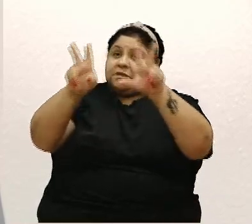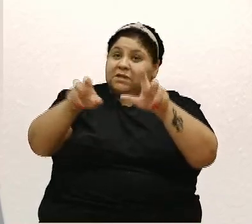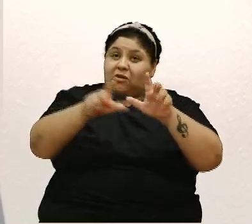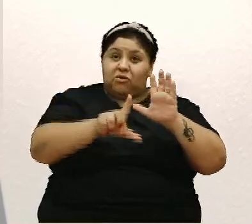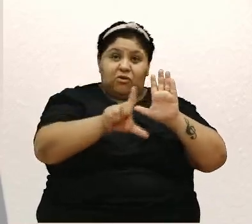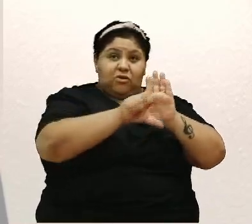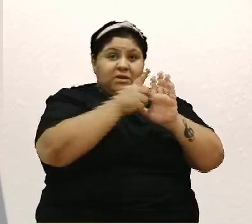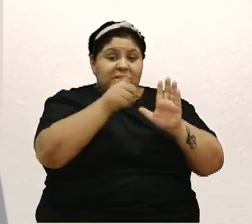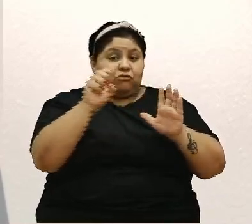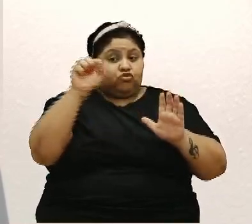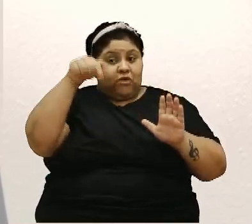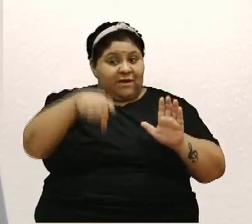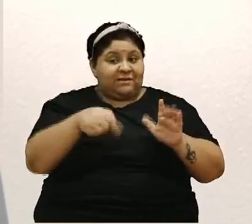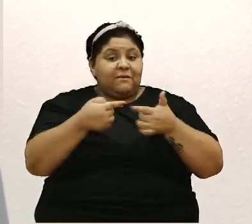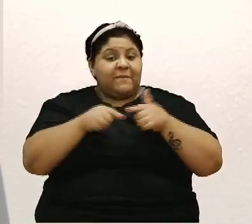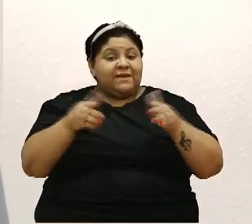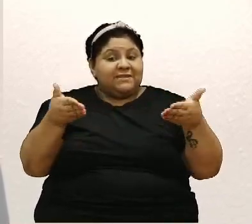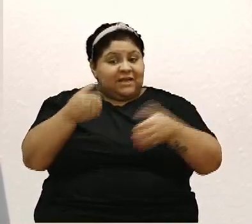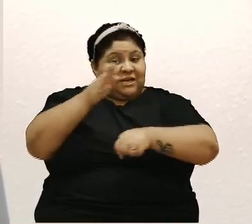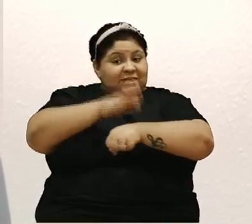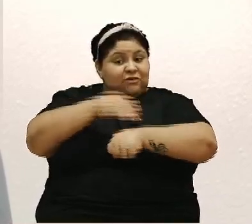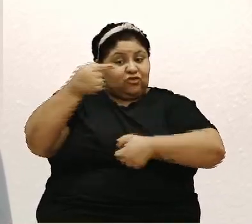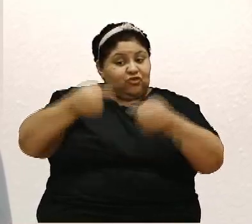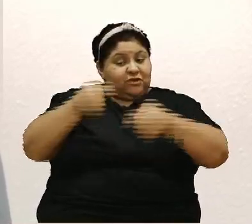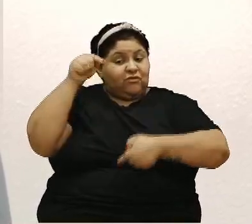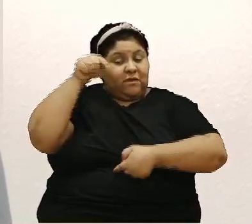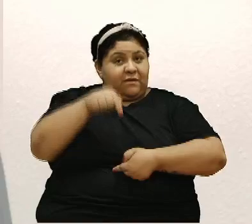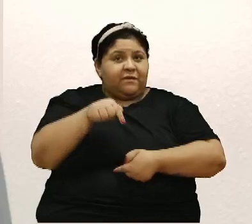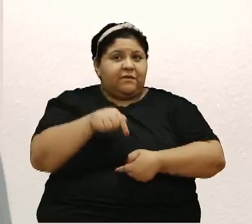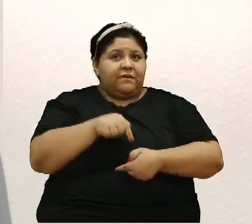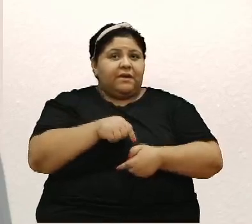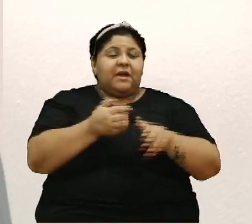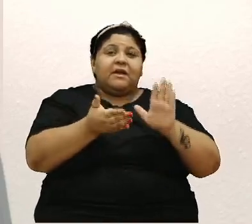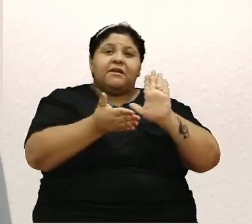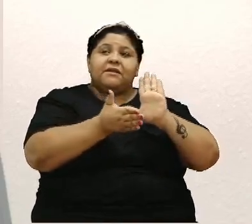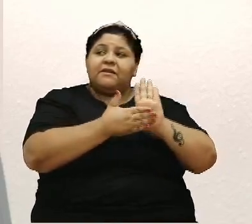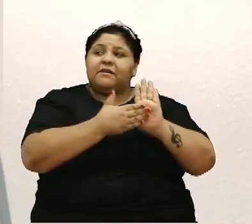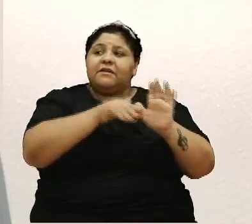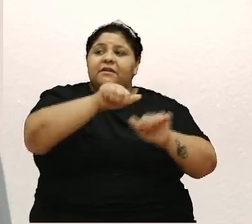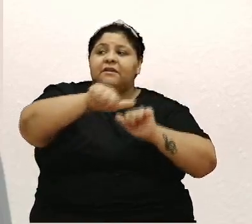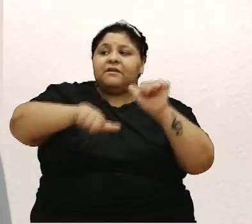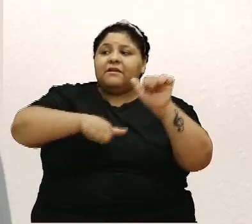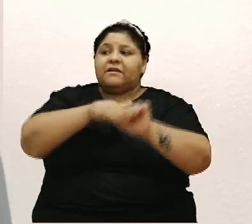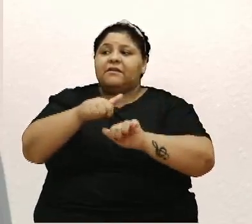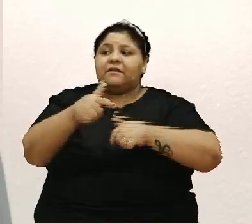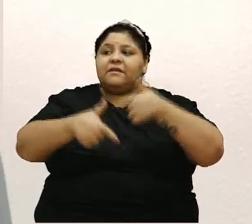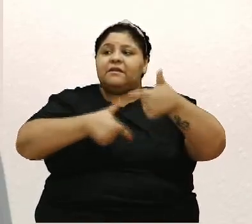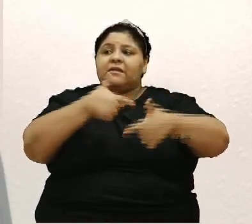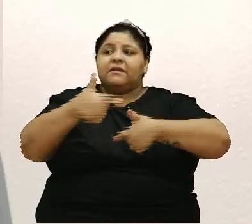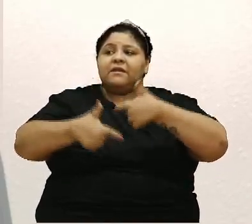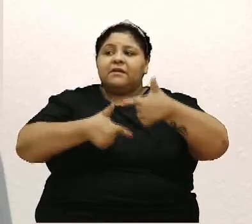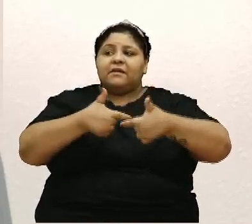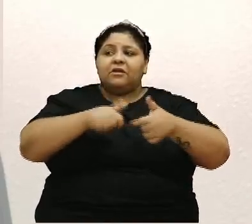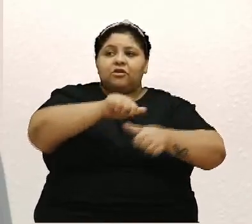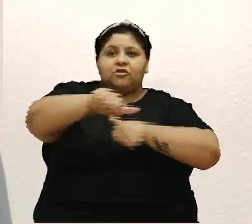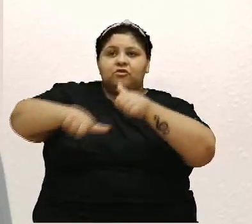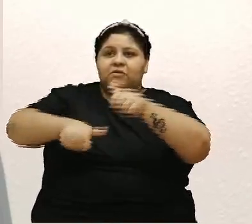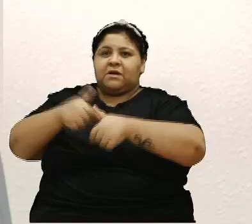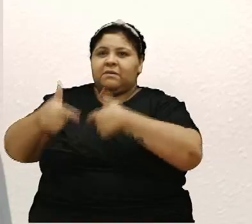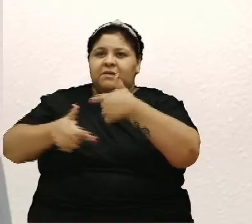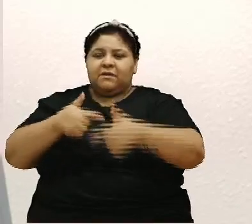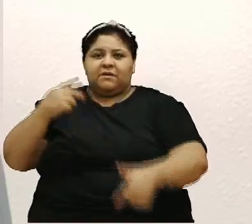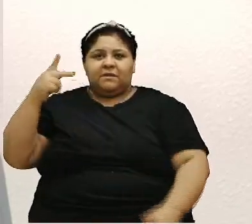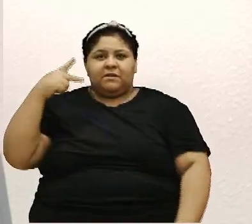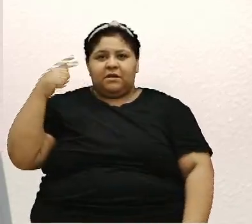não é somente essa, mas nesse momento nós estamos debatendo essa, que propõe alterar cargos técnicos para cargos políticos. E não vou